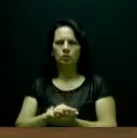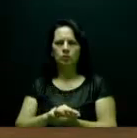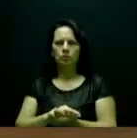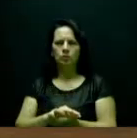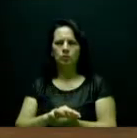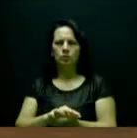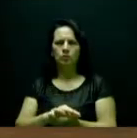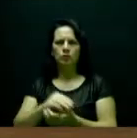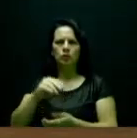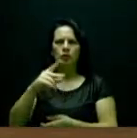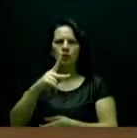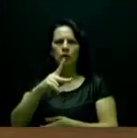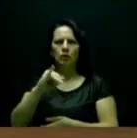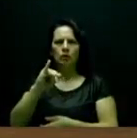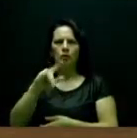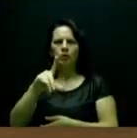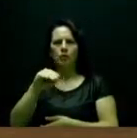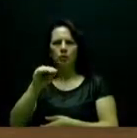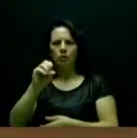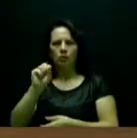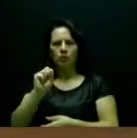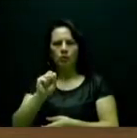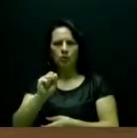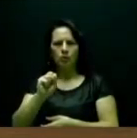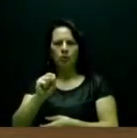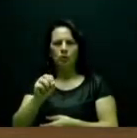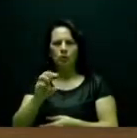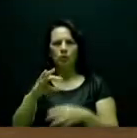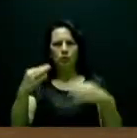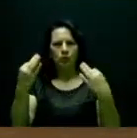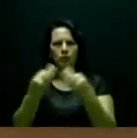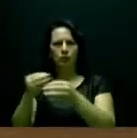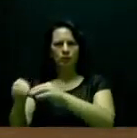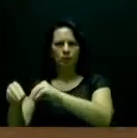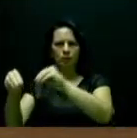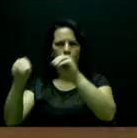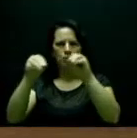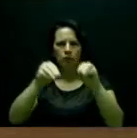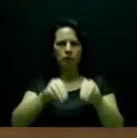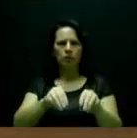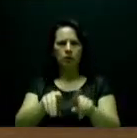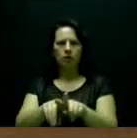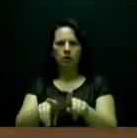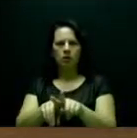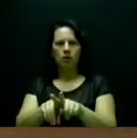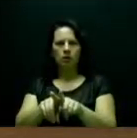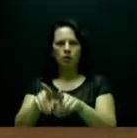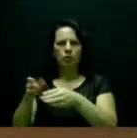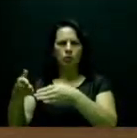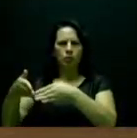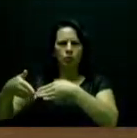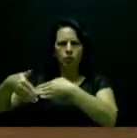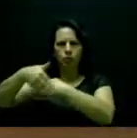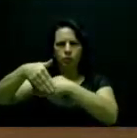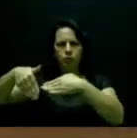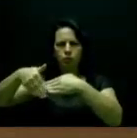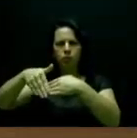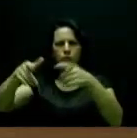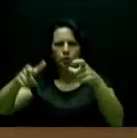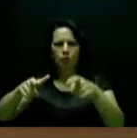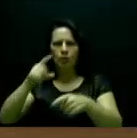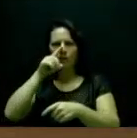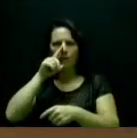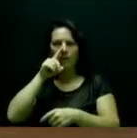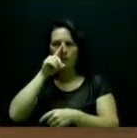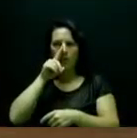dos pilões que saíram, algumas saíram até da encosta, vereador César,